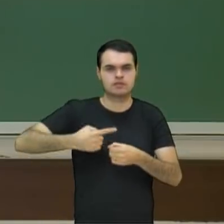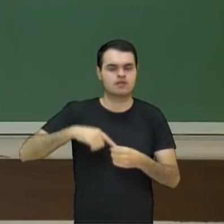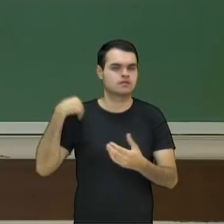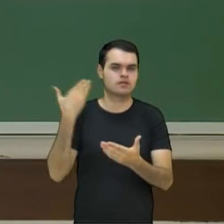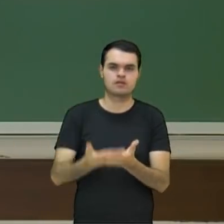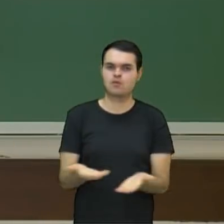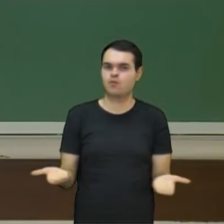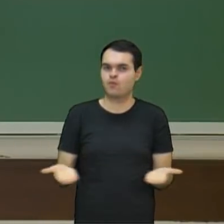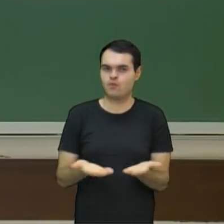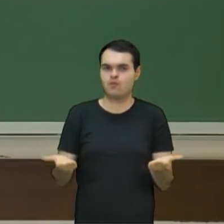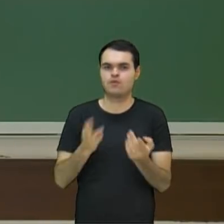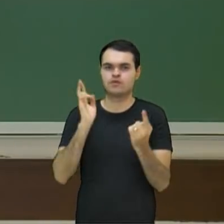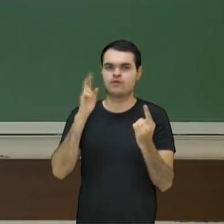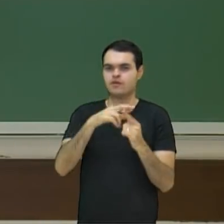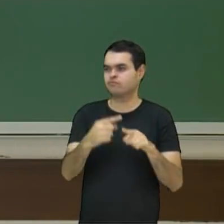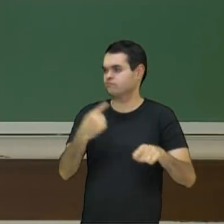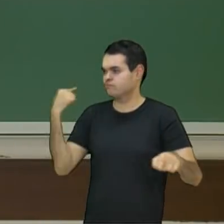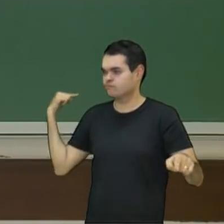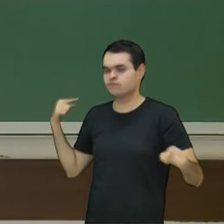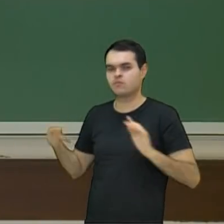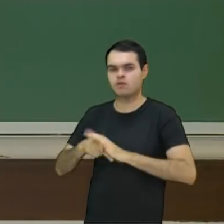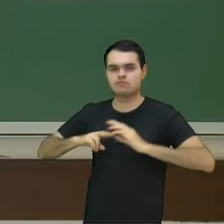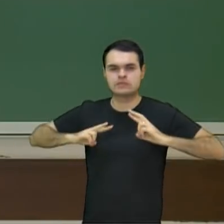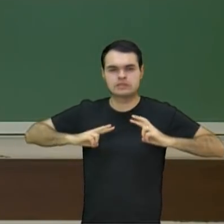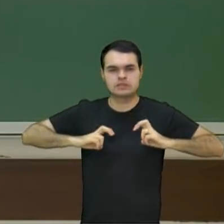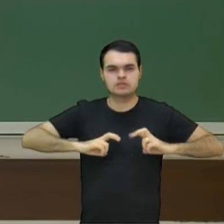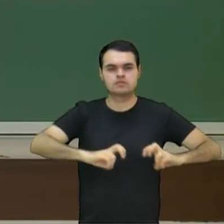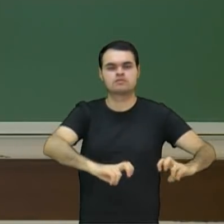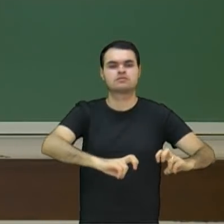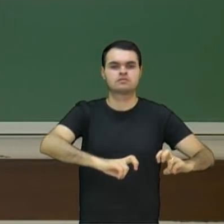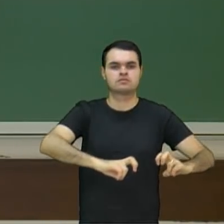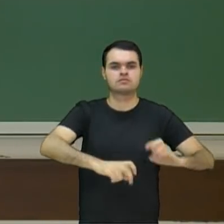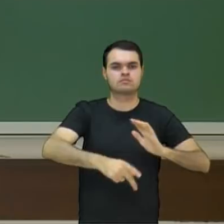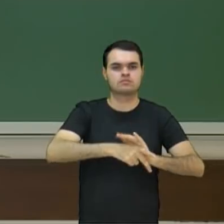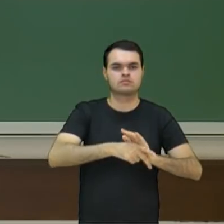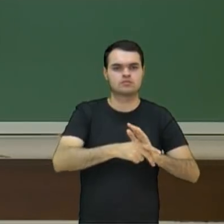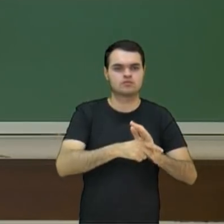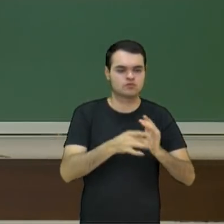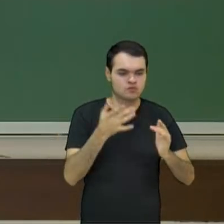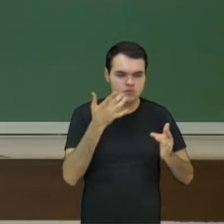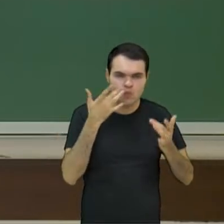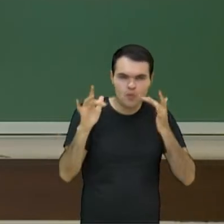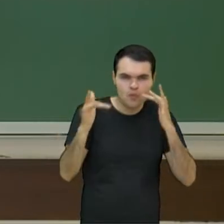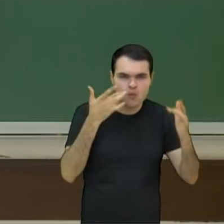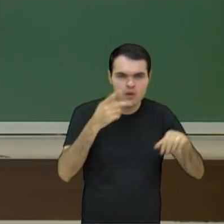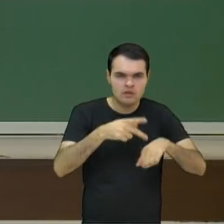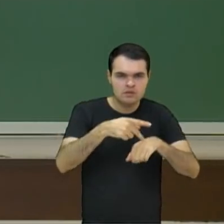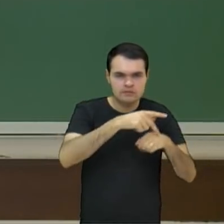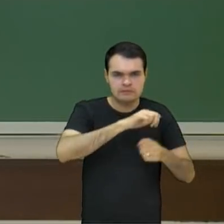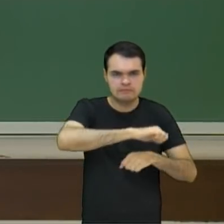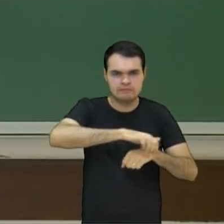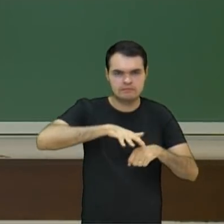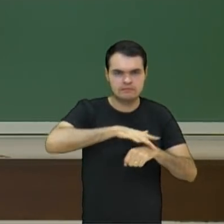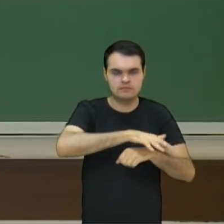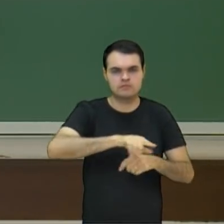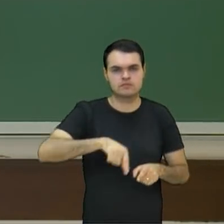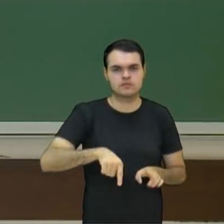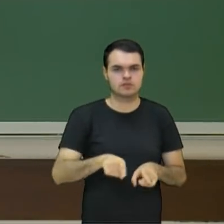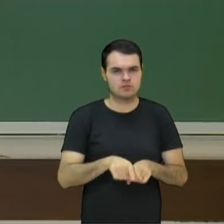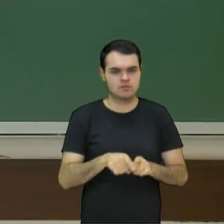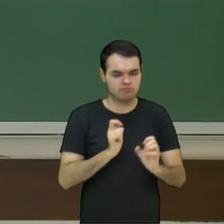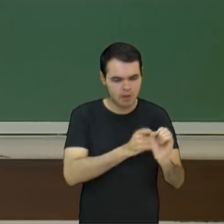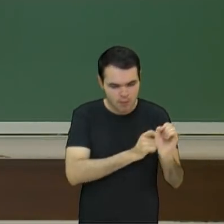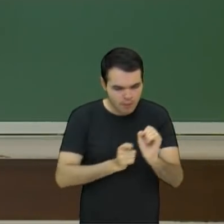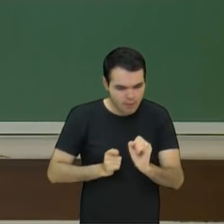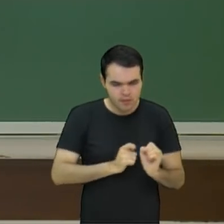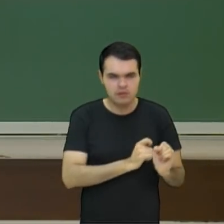até hoje com essa referência ali da exploração dos recursos minerais desta área, né? E a atividade